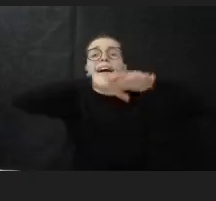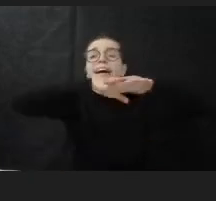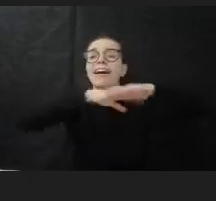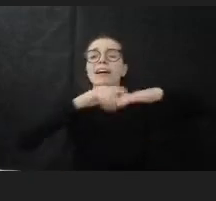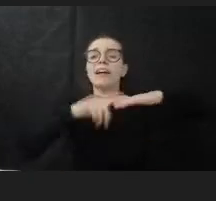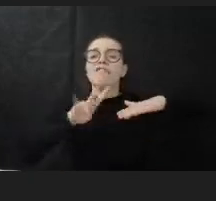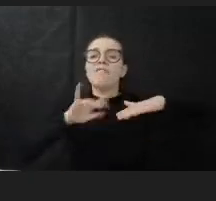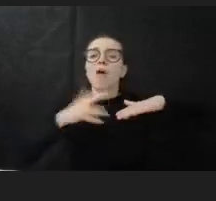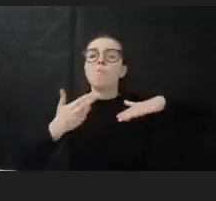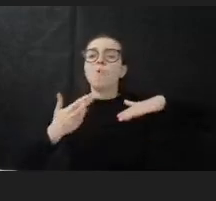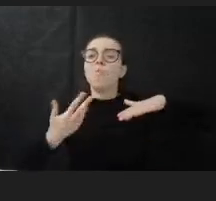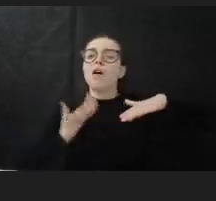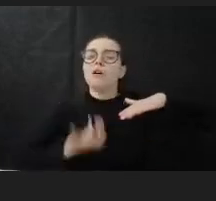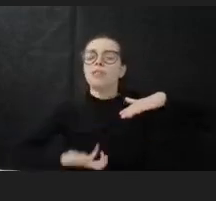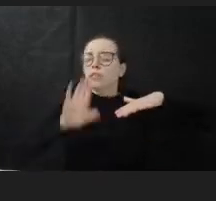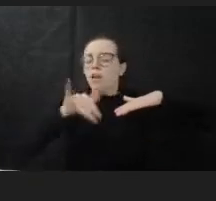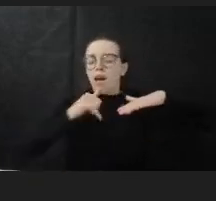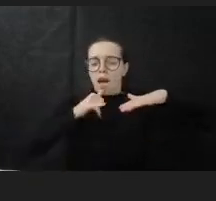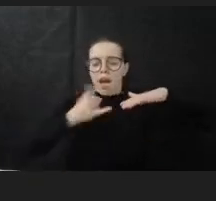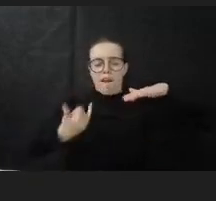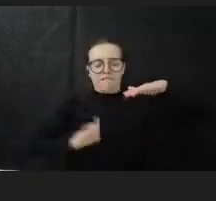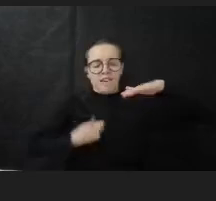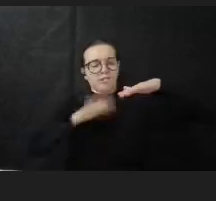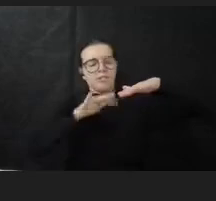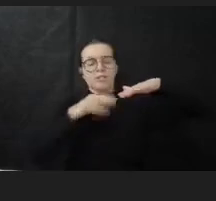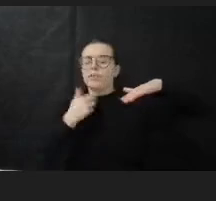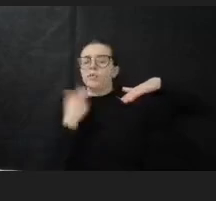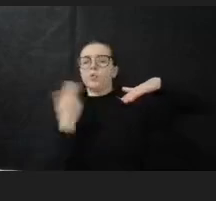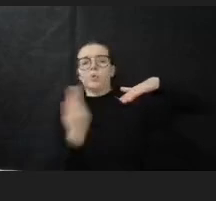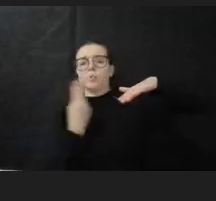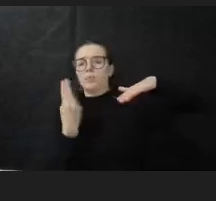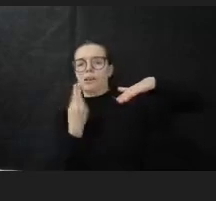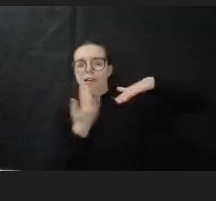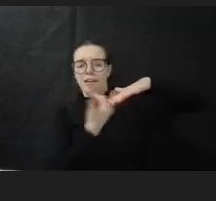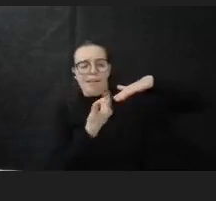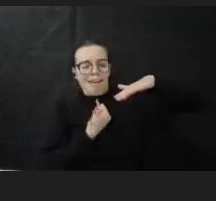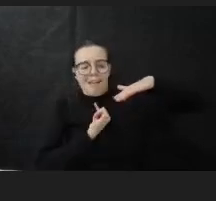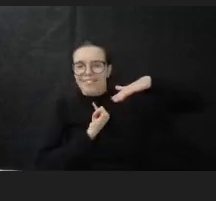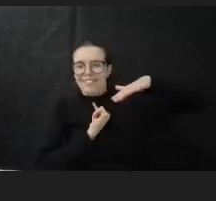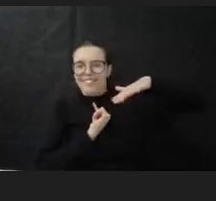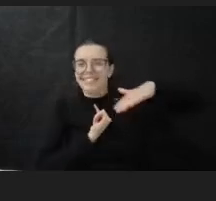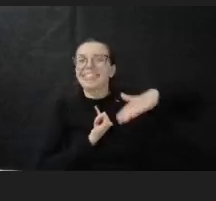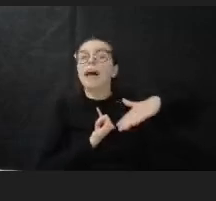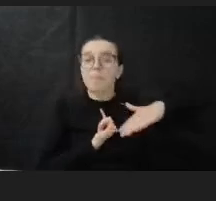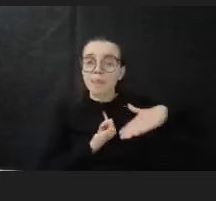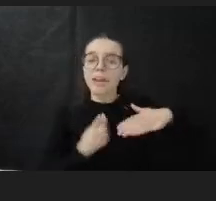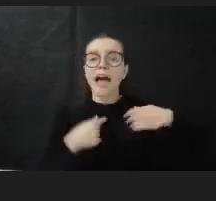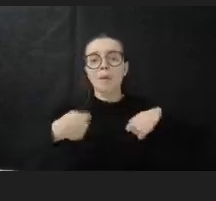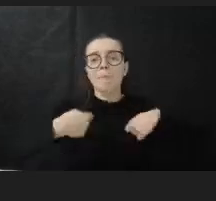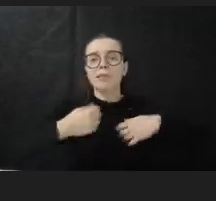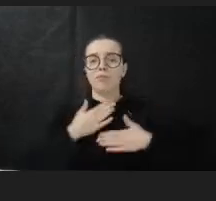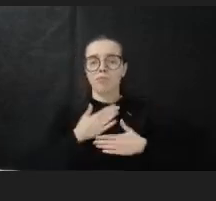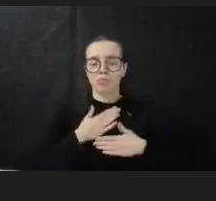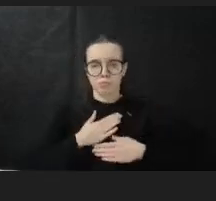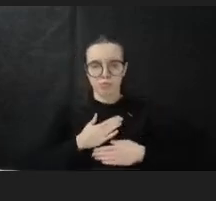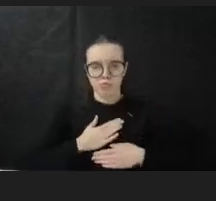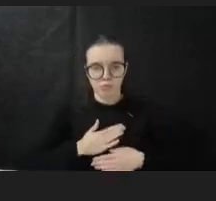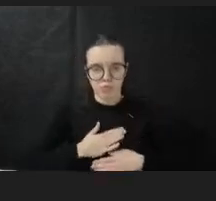opa, não consigo mais. Você dá um tempo para ele se